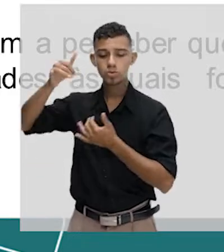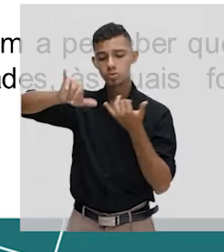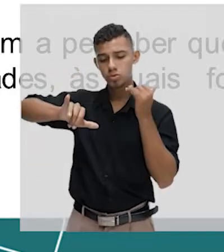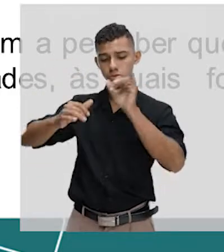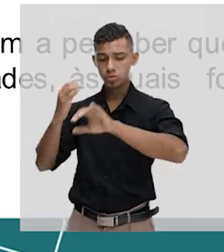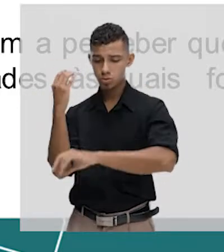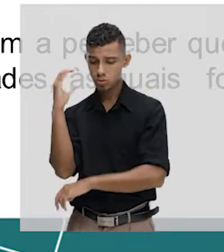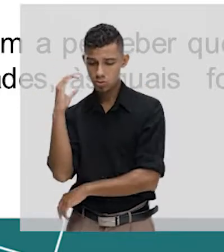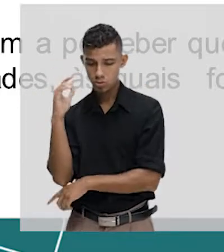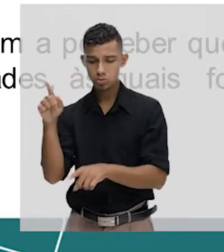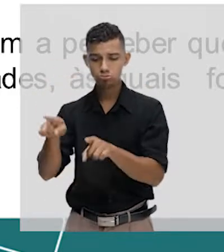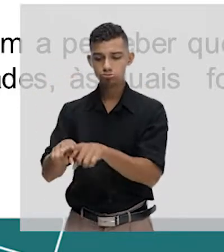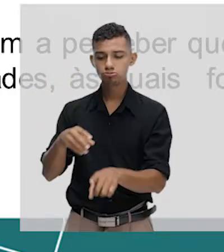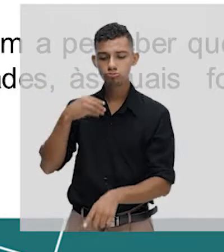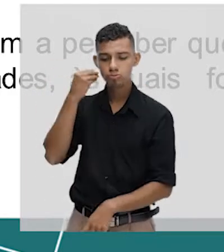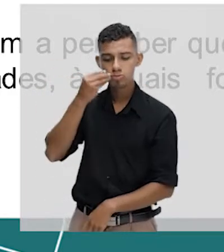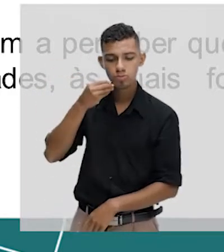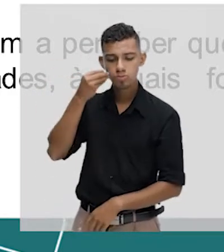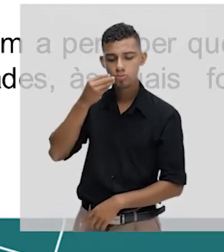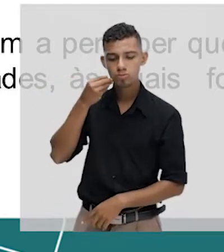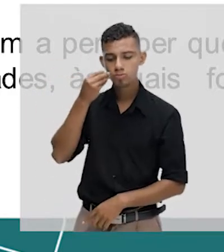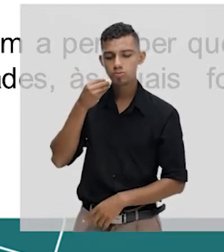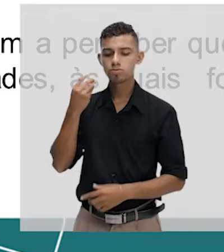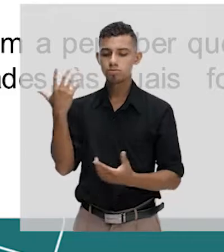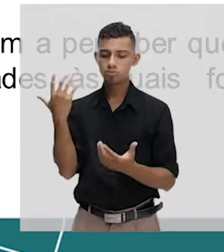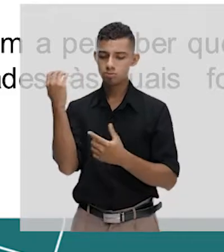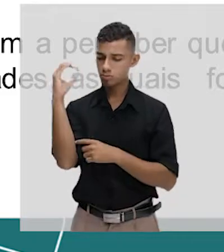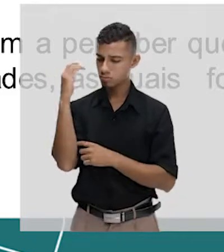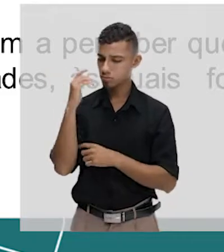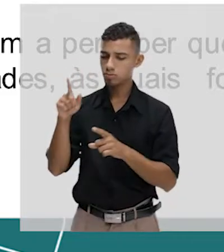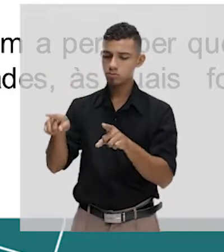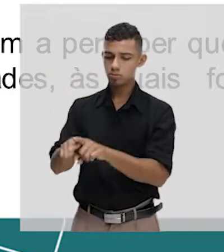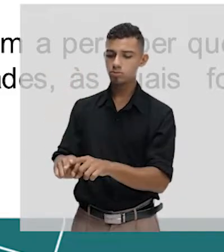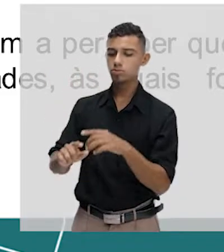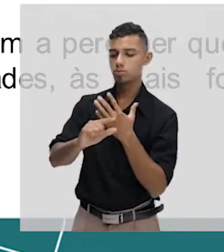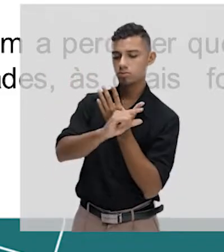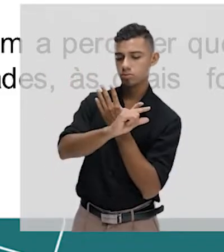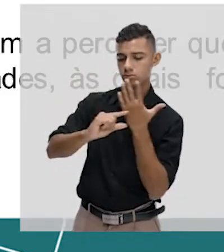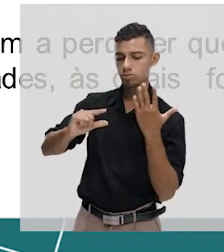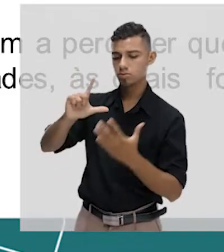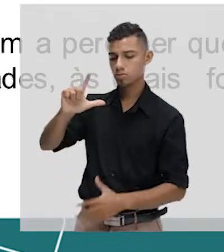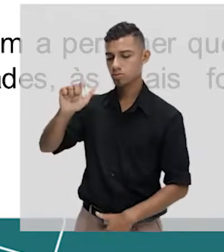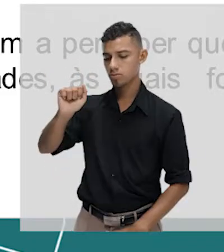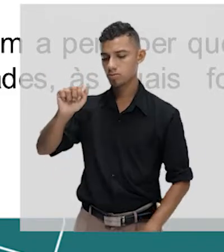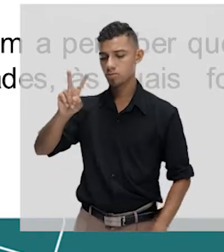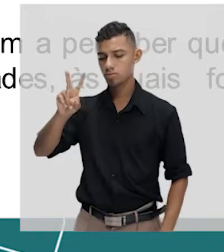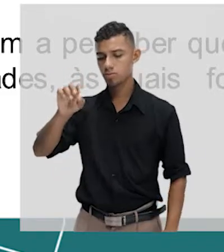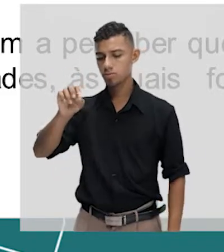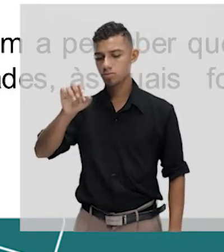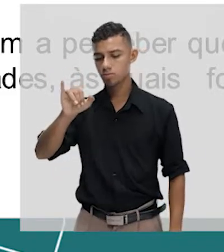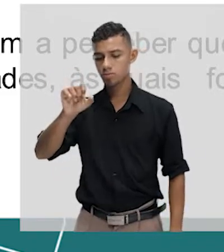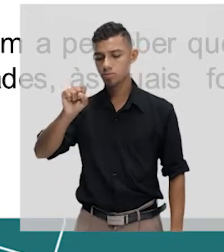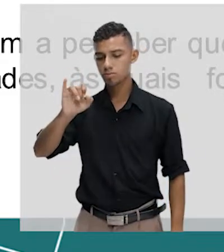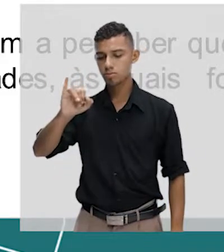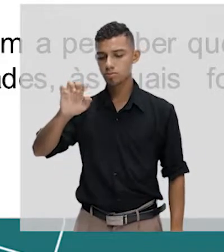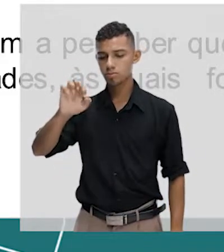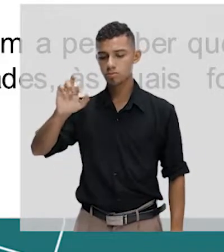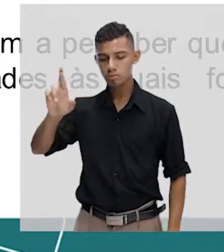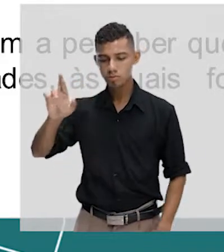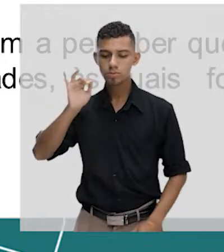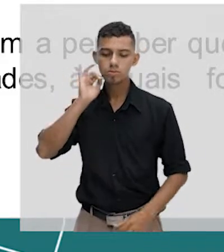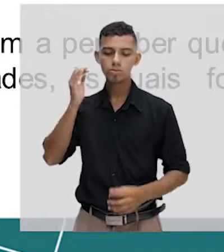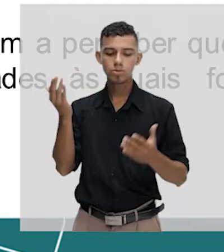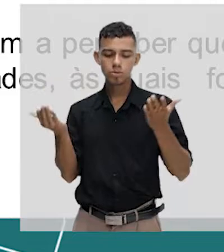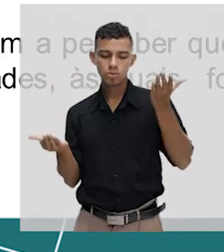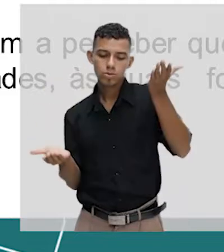experimental foi Lavoisier, pois introduziu o uso da balança nas pesquisas químicas. Então, a questão